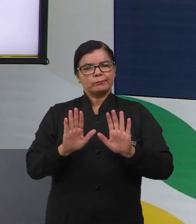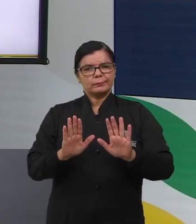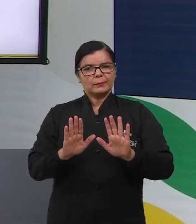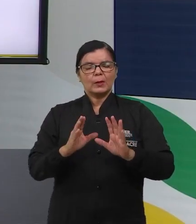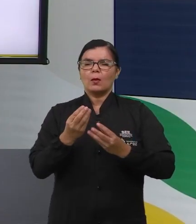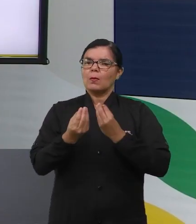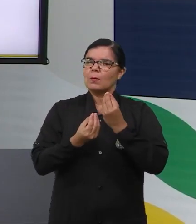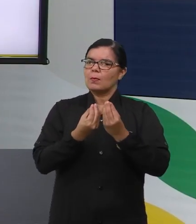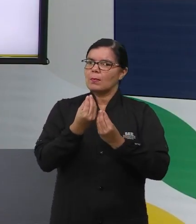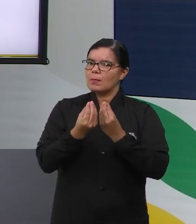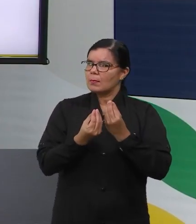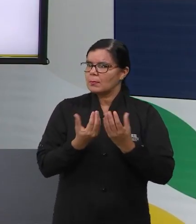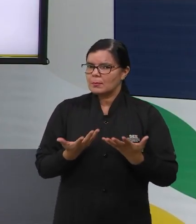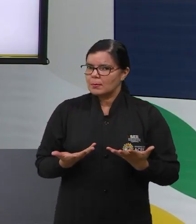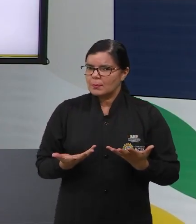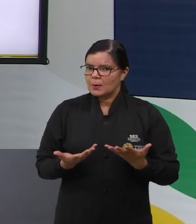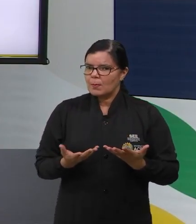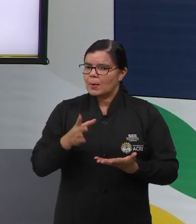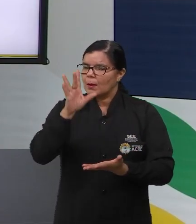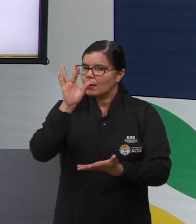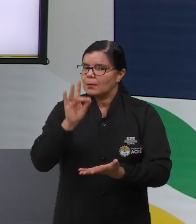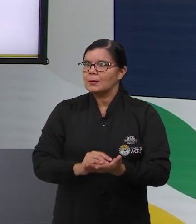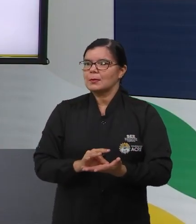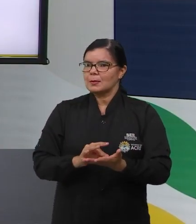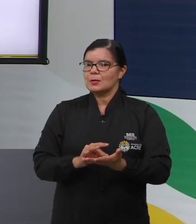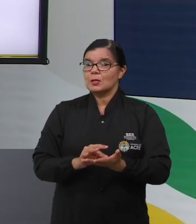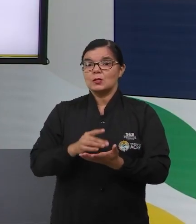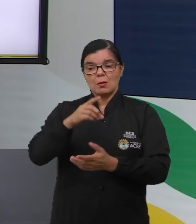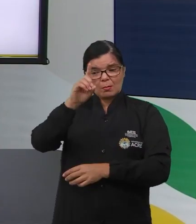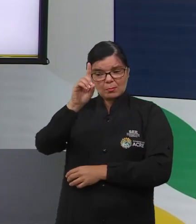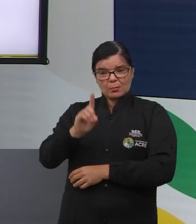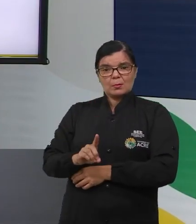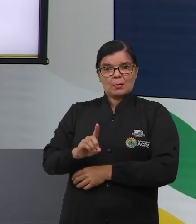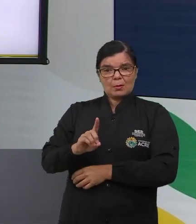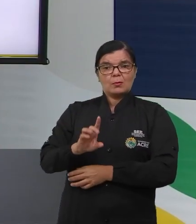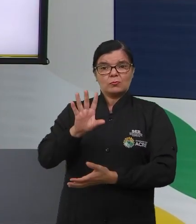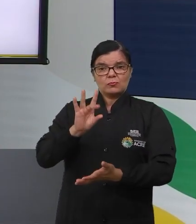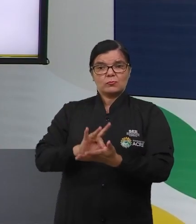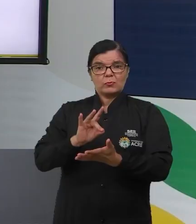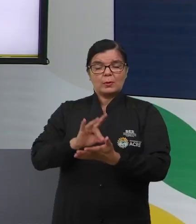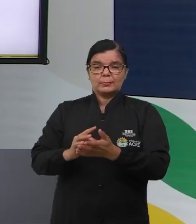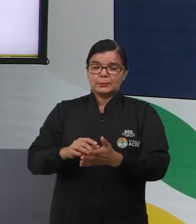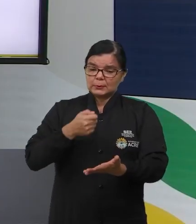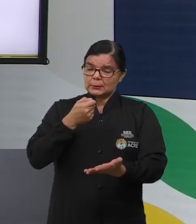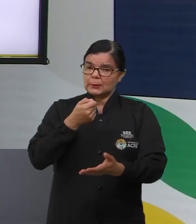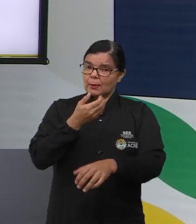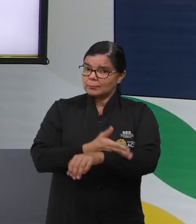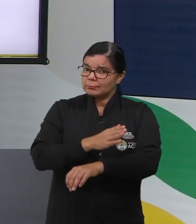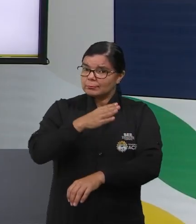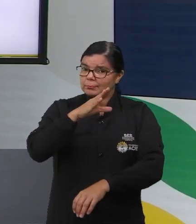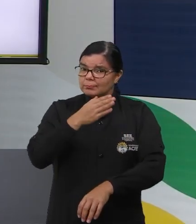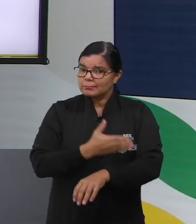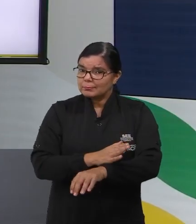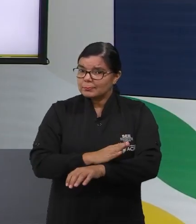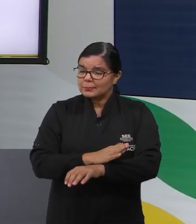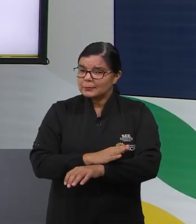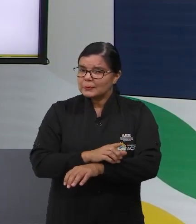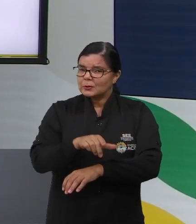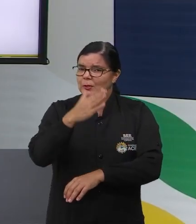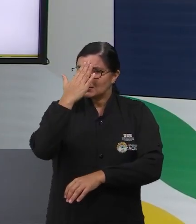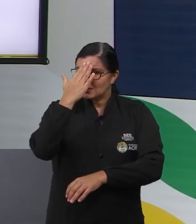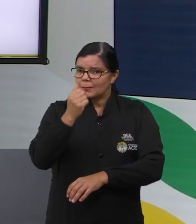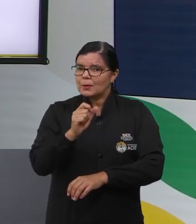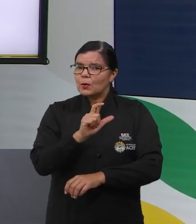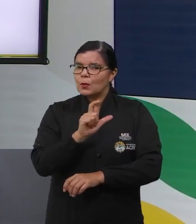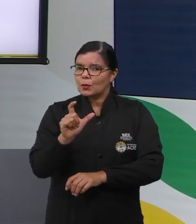como é que eu faço para concretizar que esses direitos sejam postos em práticas? Já ouviu falar em uma coisa